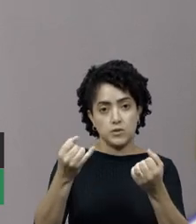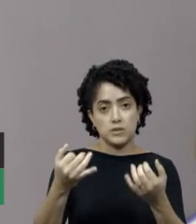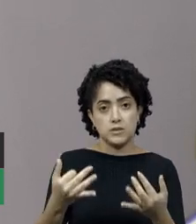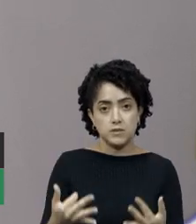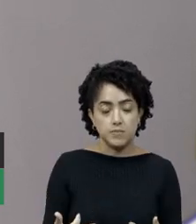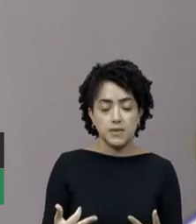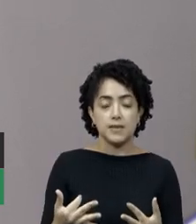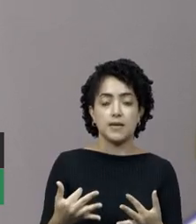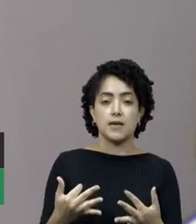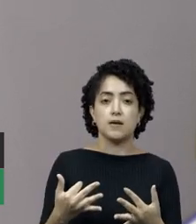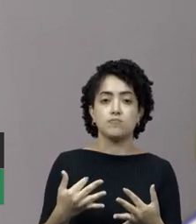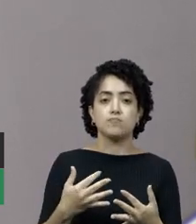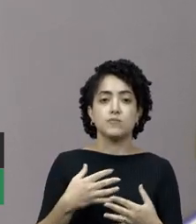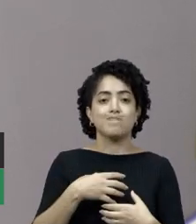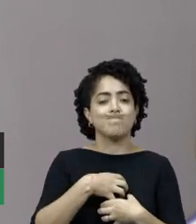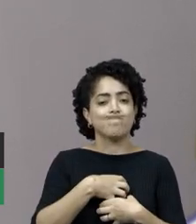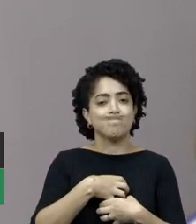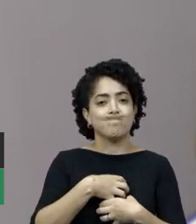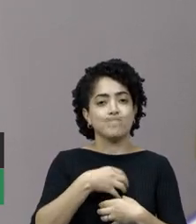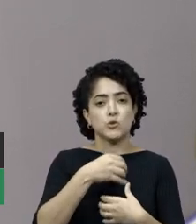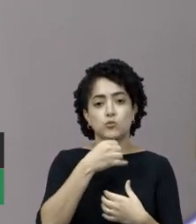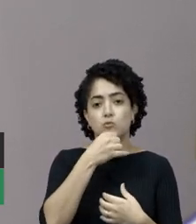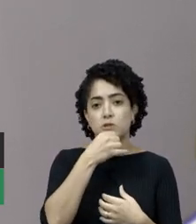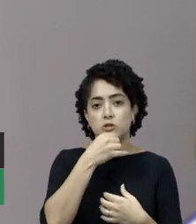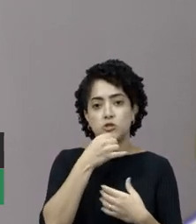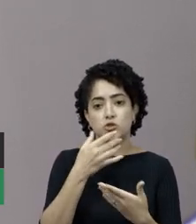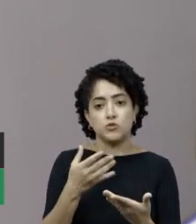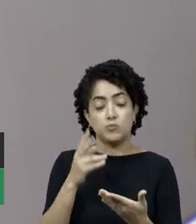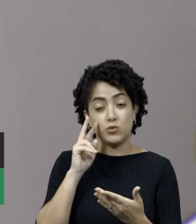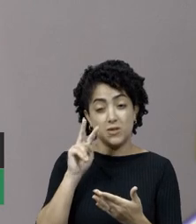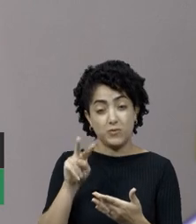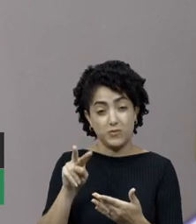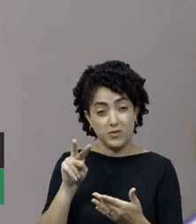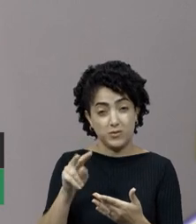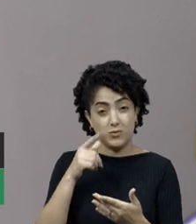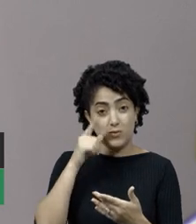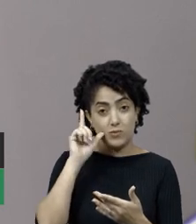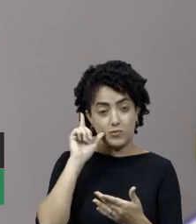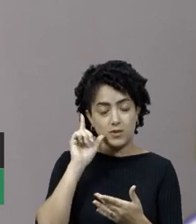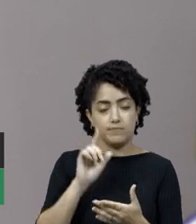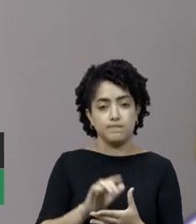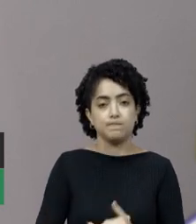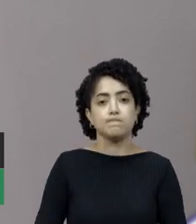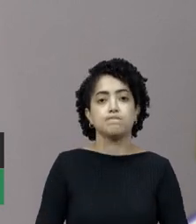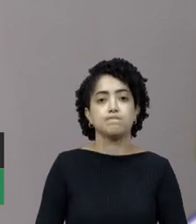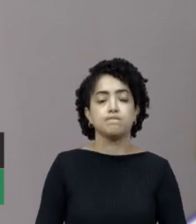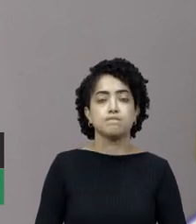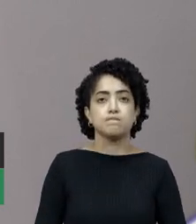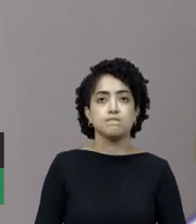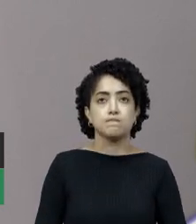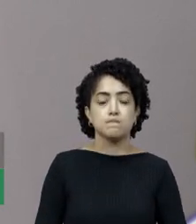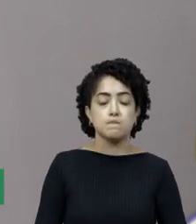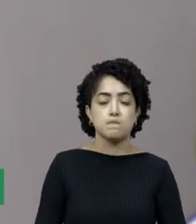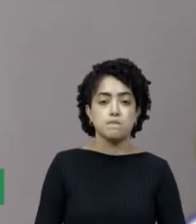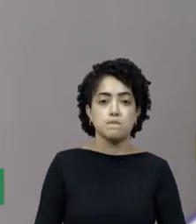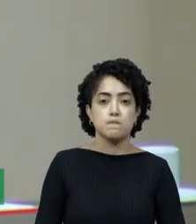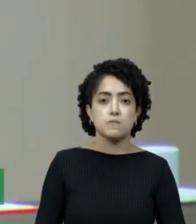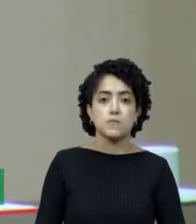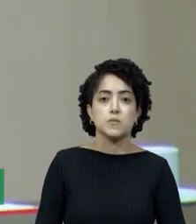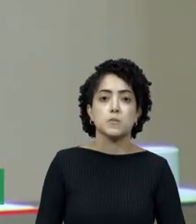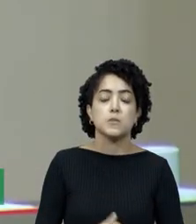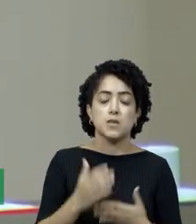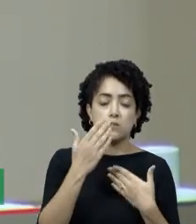senhor presidente. Eu fiquei muito triste por ter ouvido essa notícia ontem. Obrigado. Obrigado,